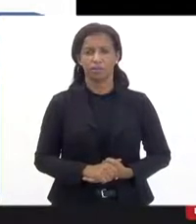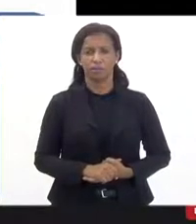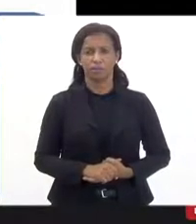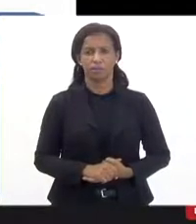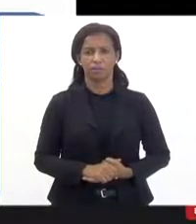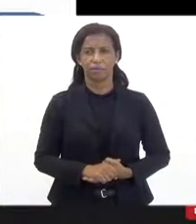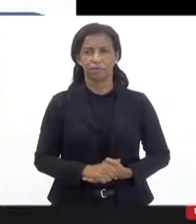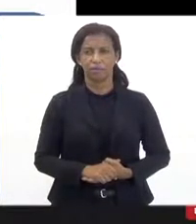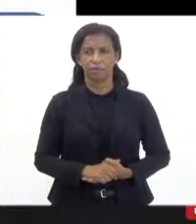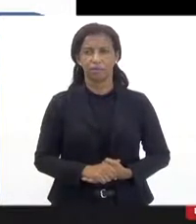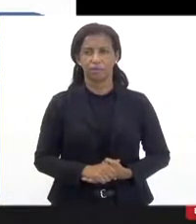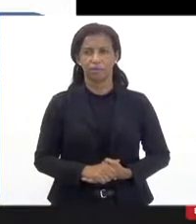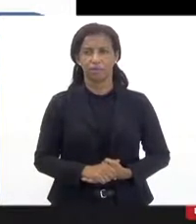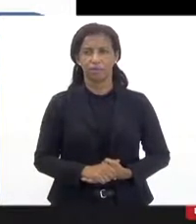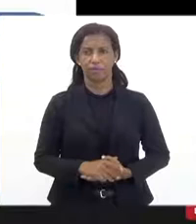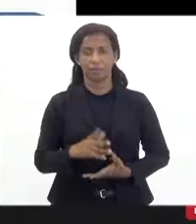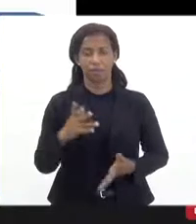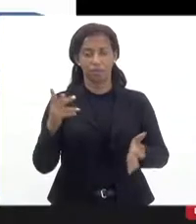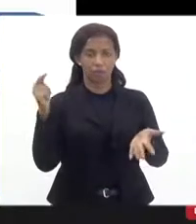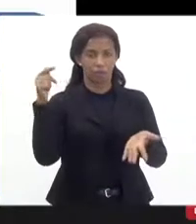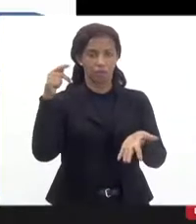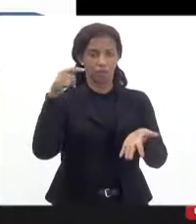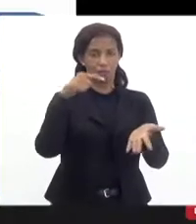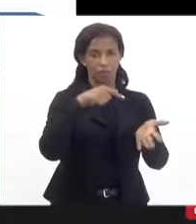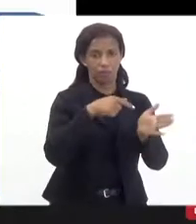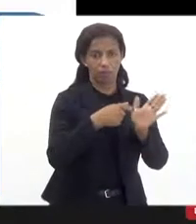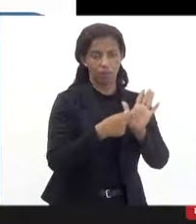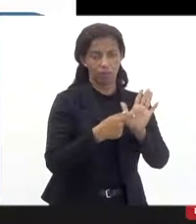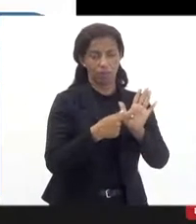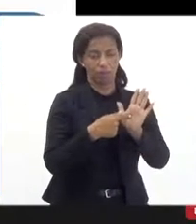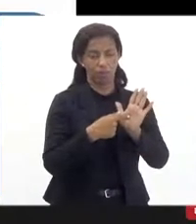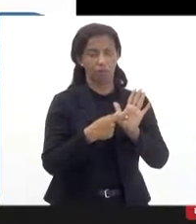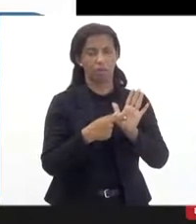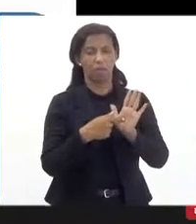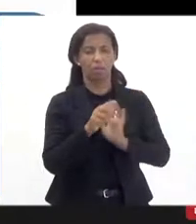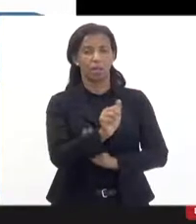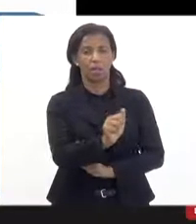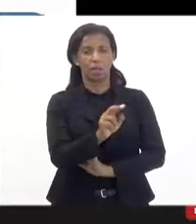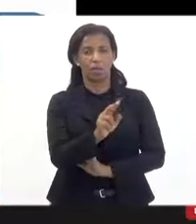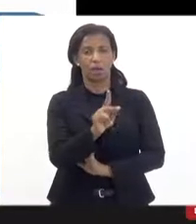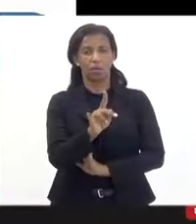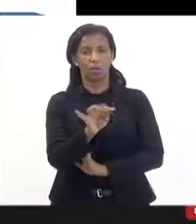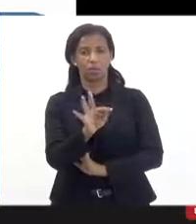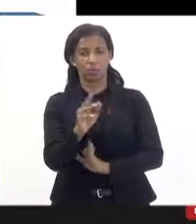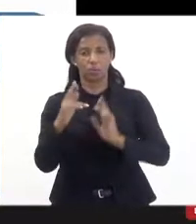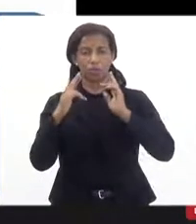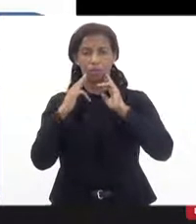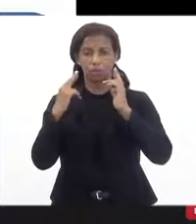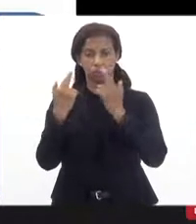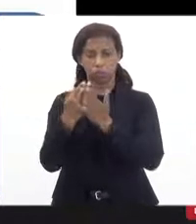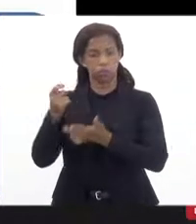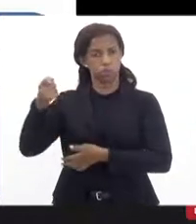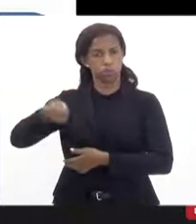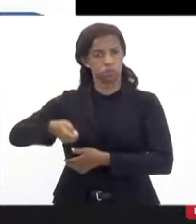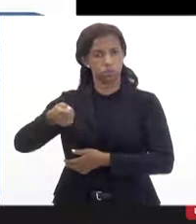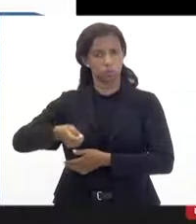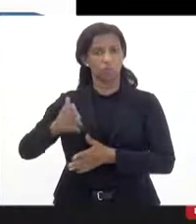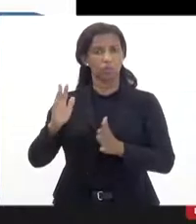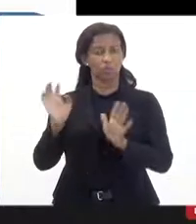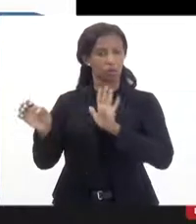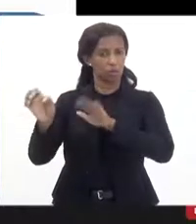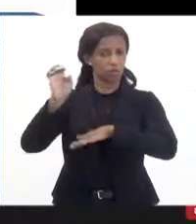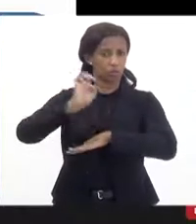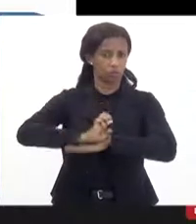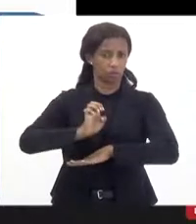Essa foi verificada a auditoria realizada no Banco do